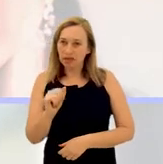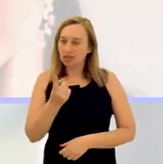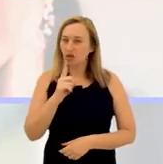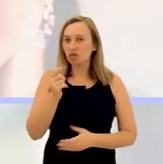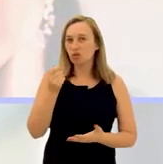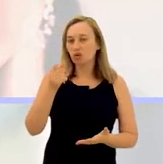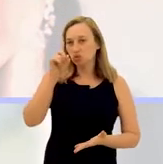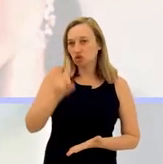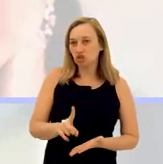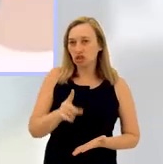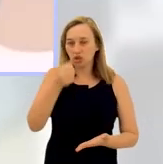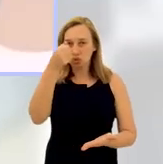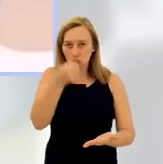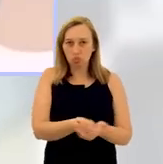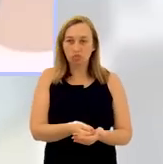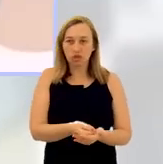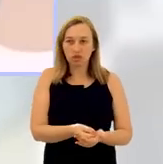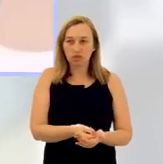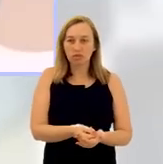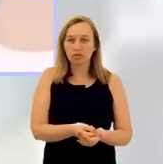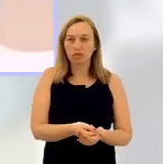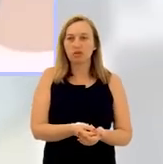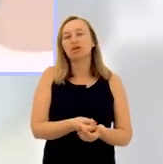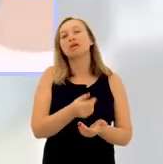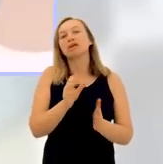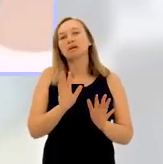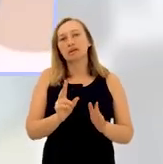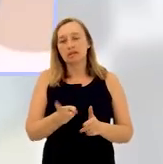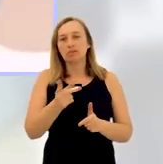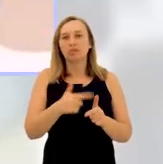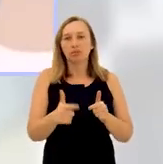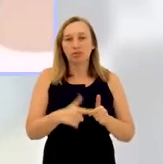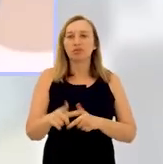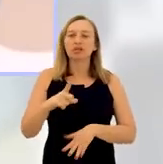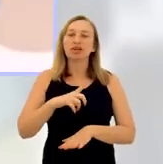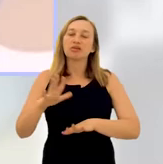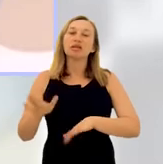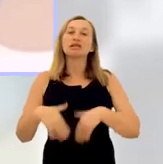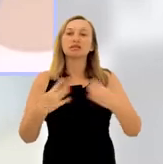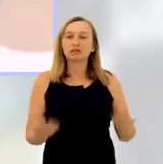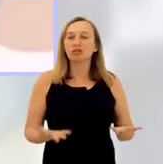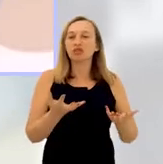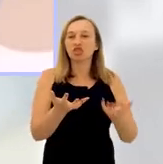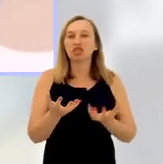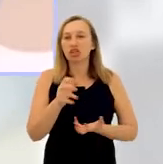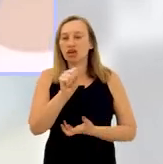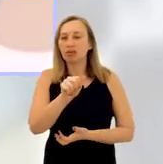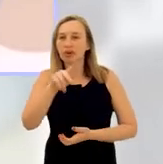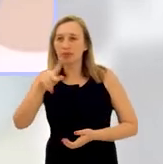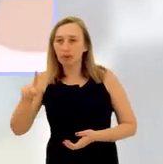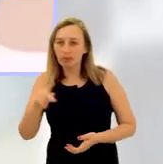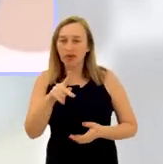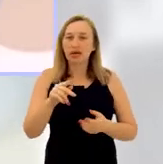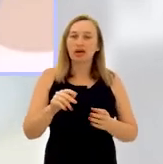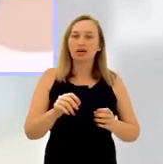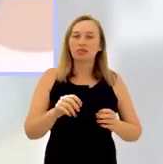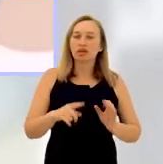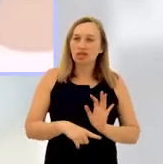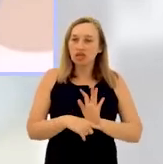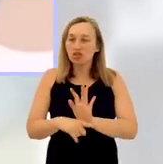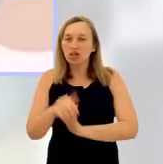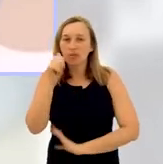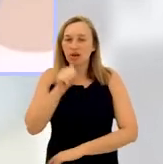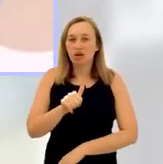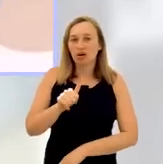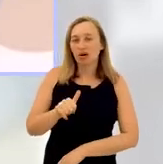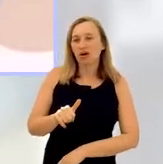que nunca foi um direito concretizado. Ele estava, é uma letra fria da lei, ele nunca foi, de fato, efetivado. Então, a gente queria, pelo aplicativo, permitir que a